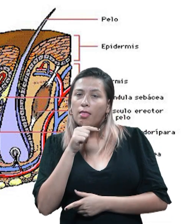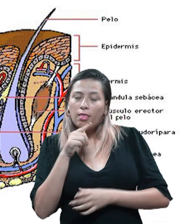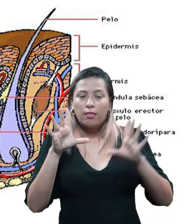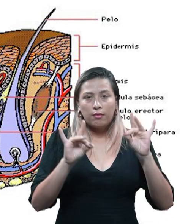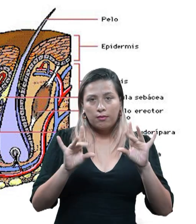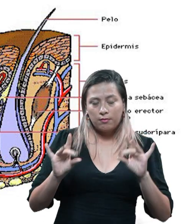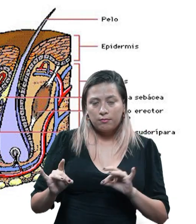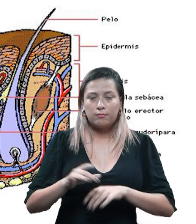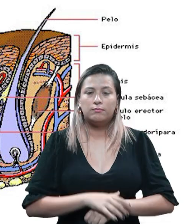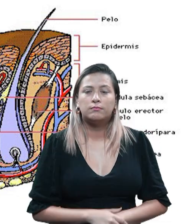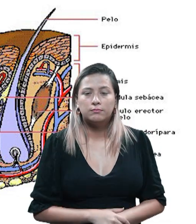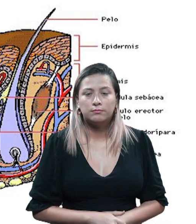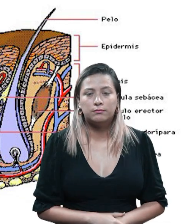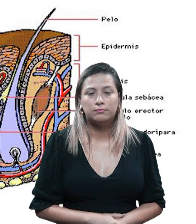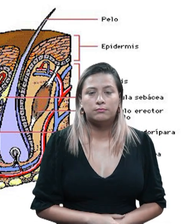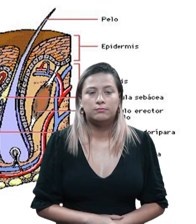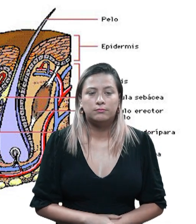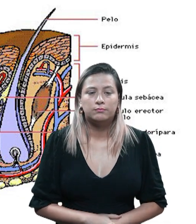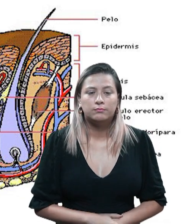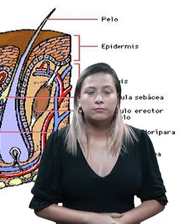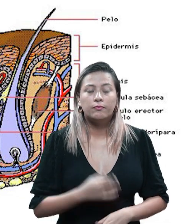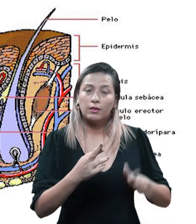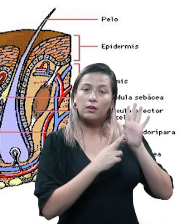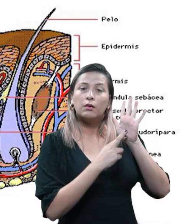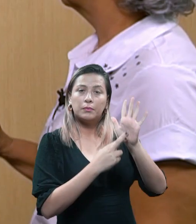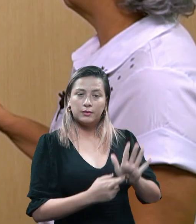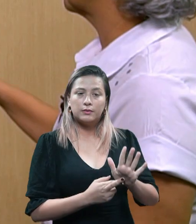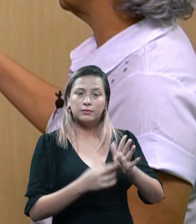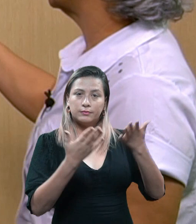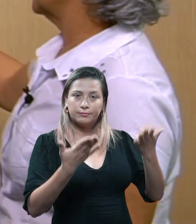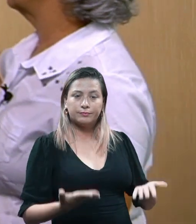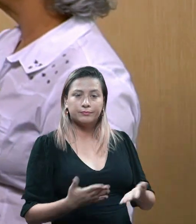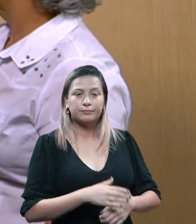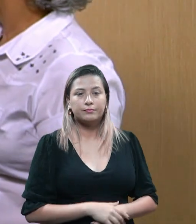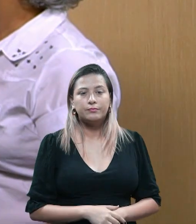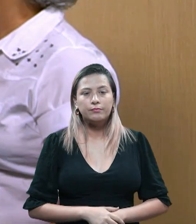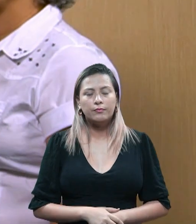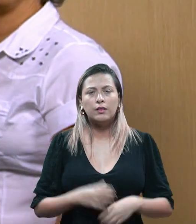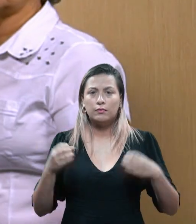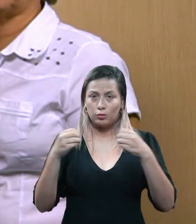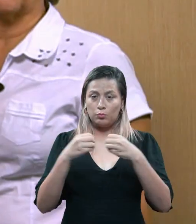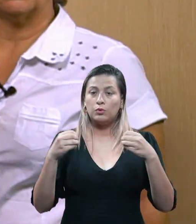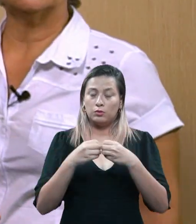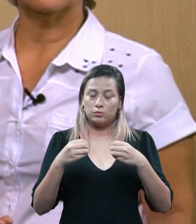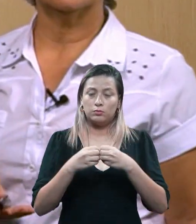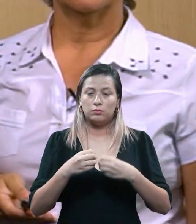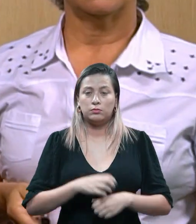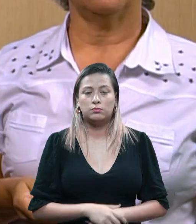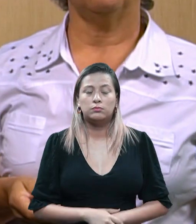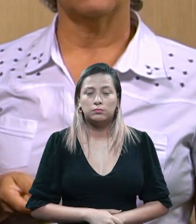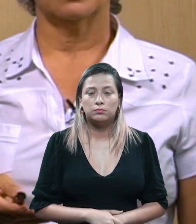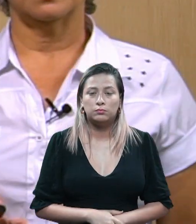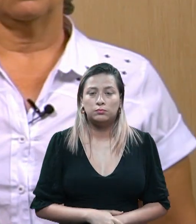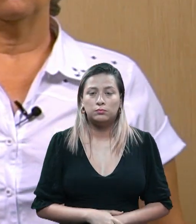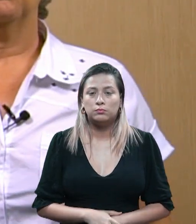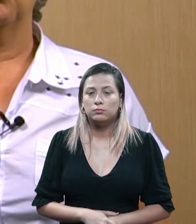Aqui nós vamos ver a representação dela. Próxima, elas ficam localizadas sempre próxima